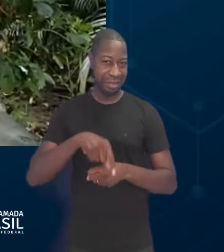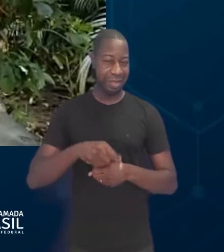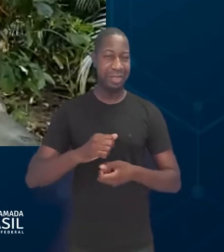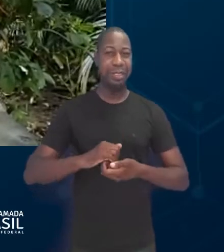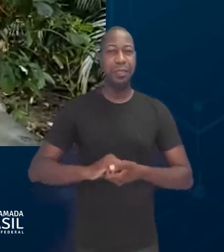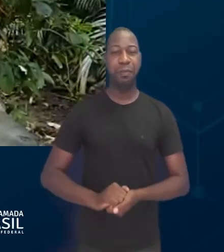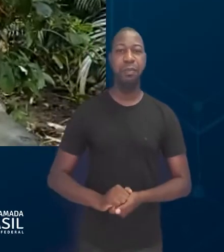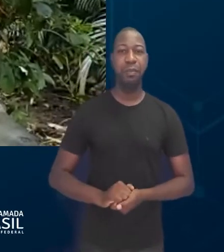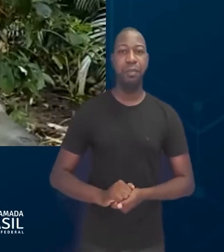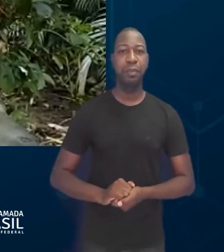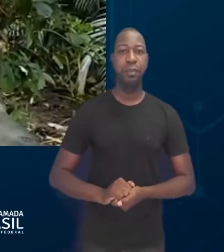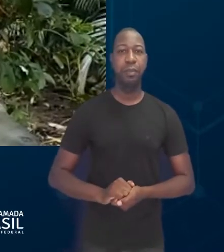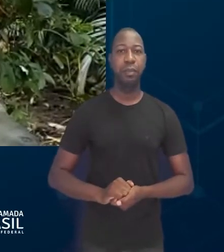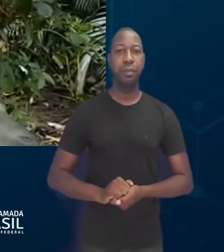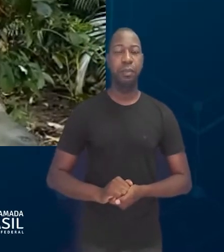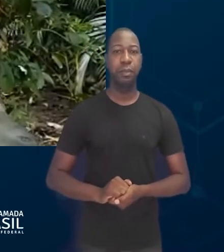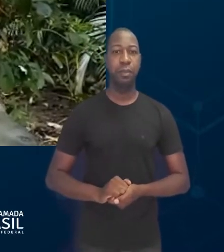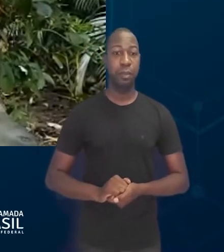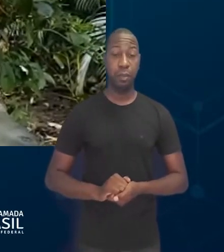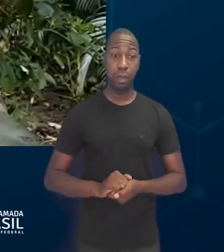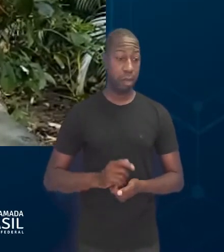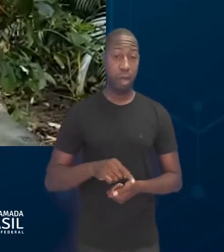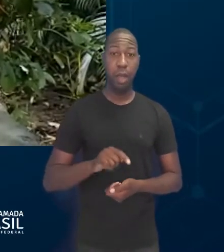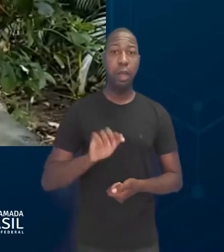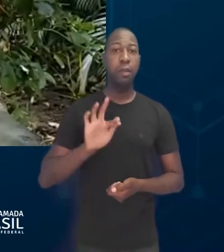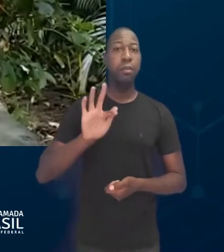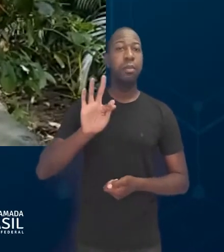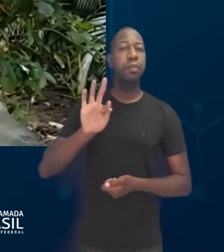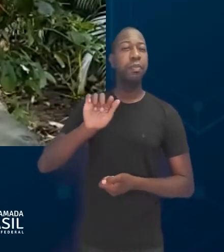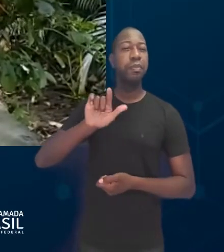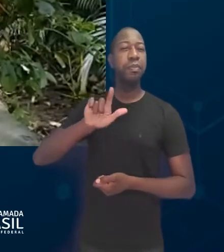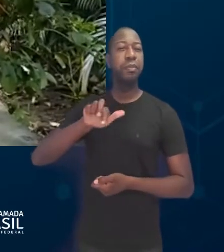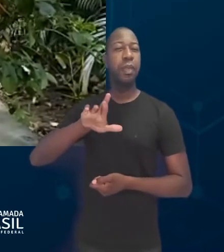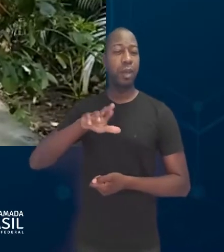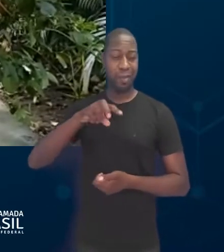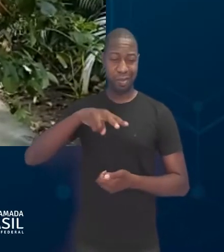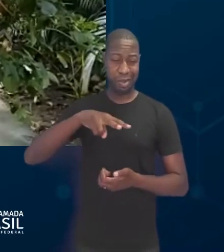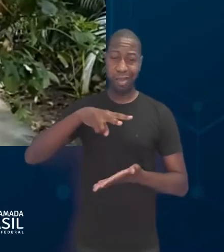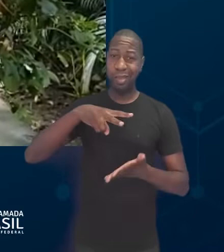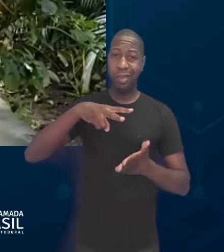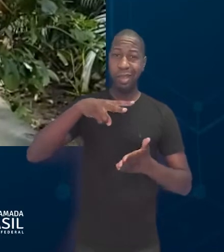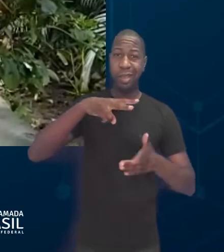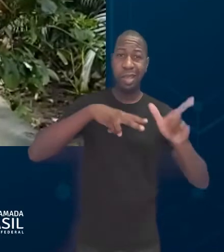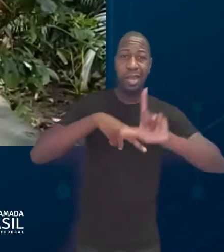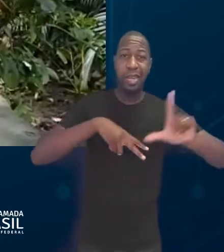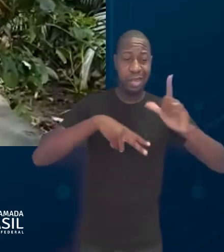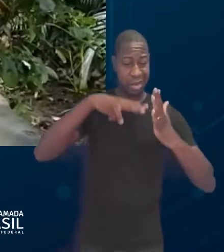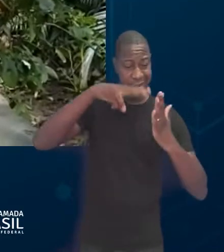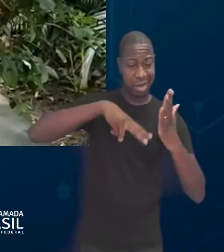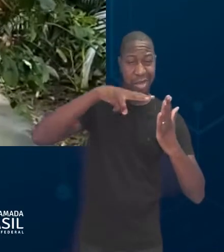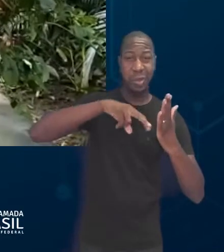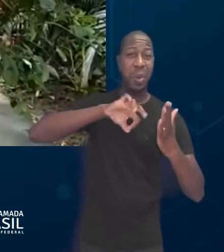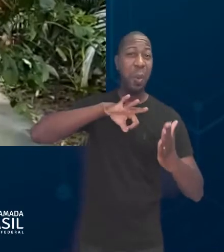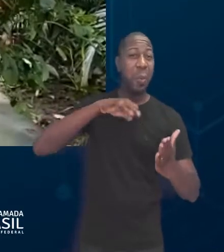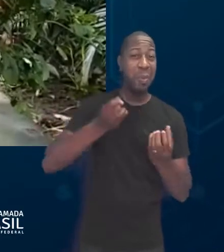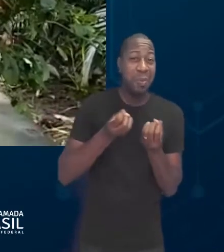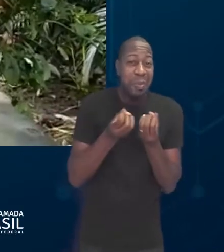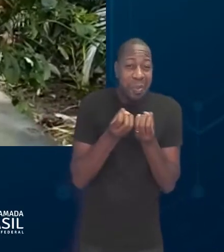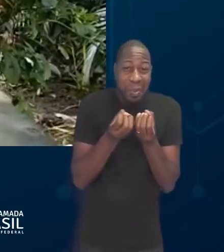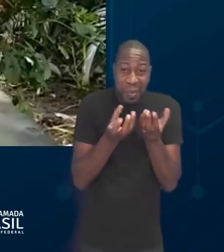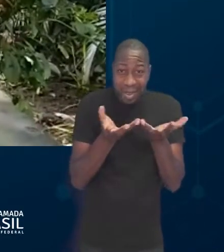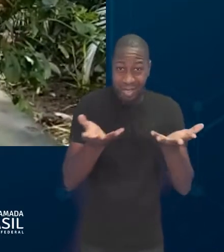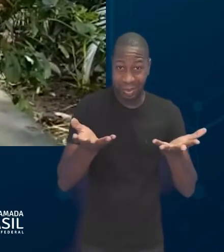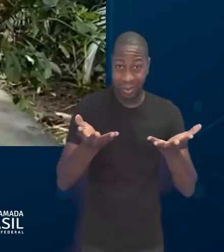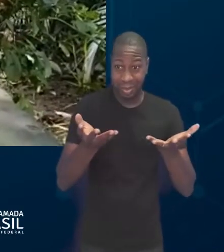é literatura para todos, onde escritores, artistas, leitores,